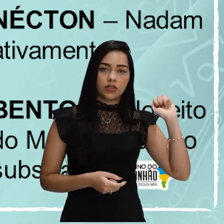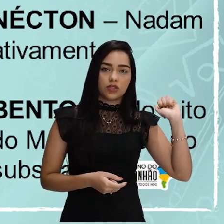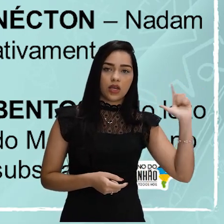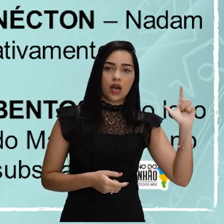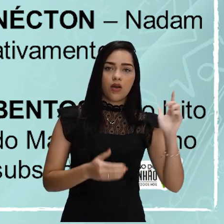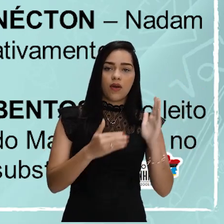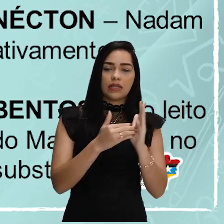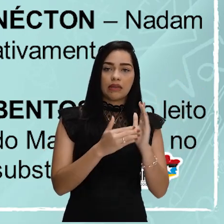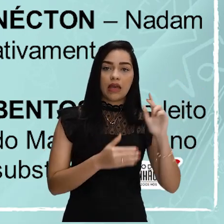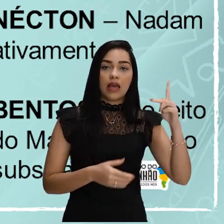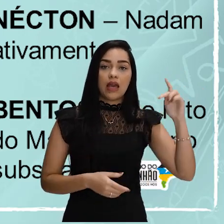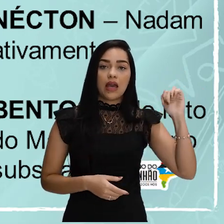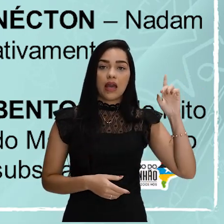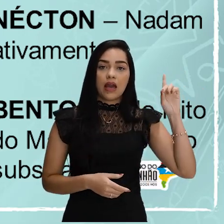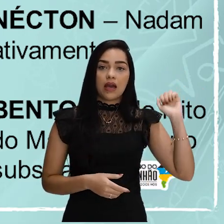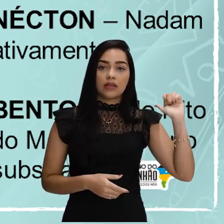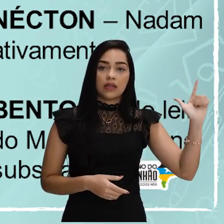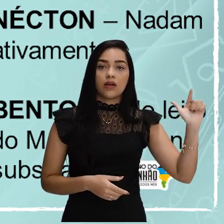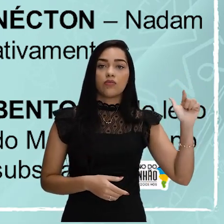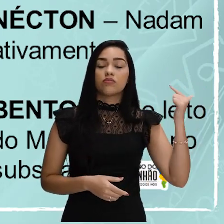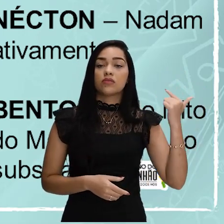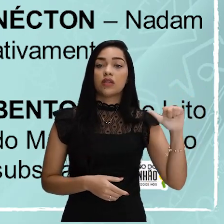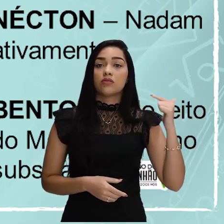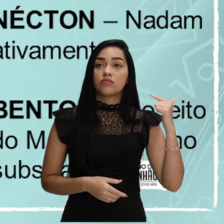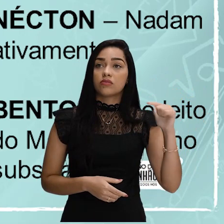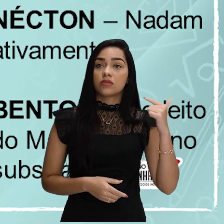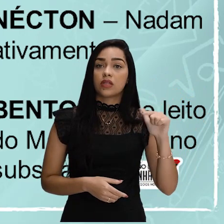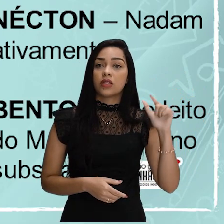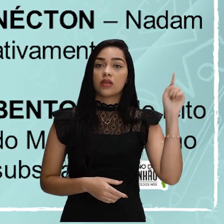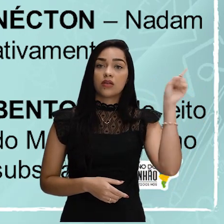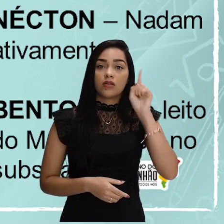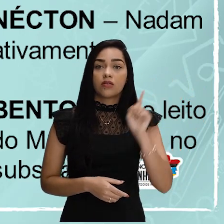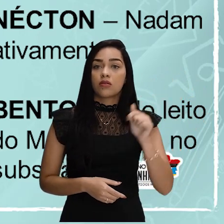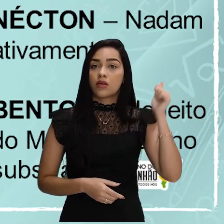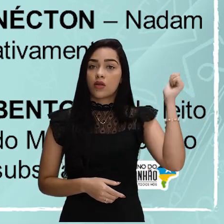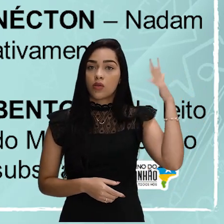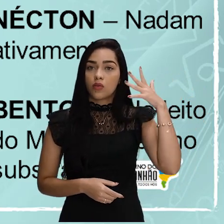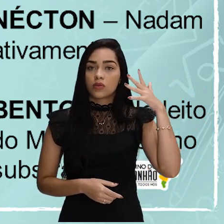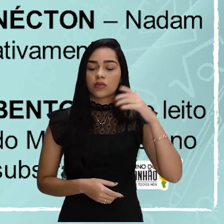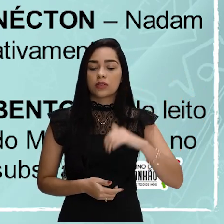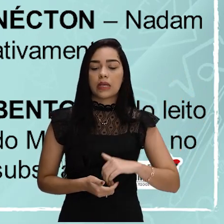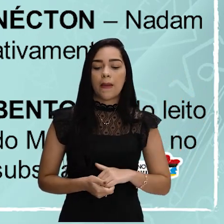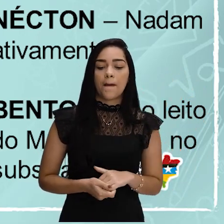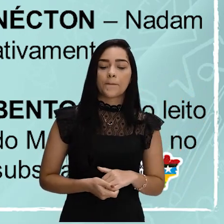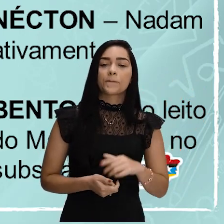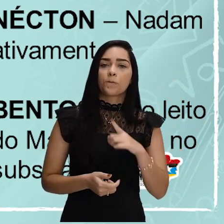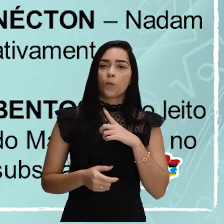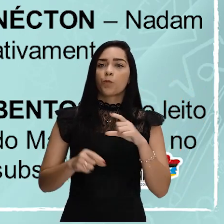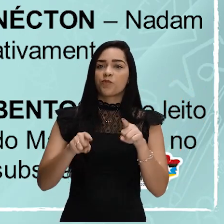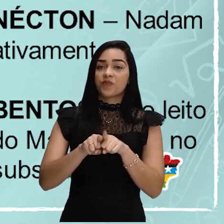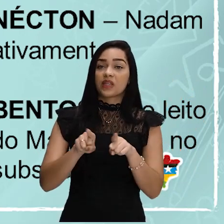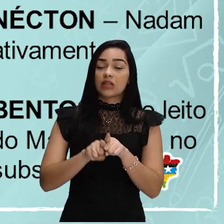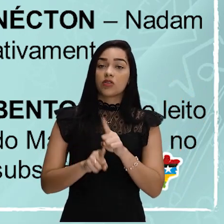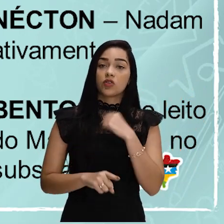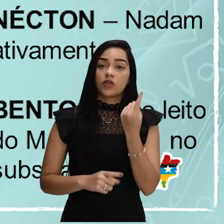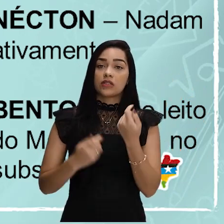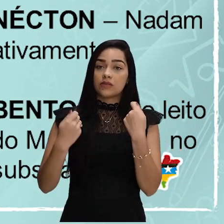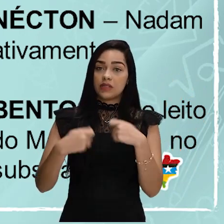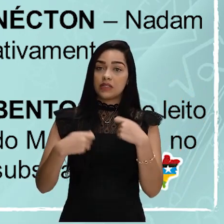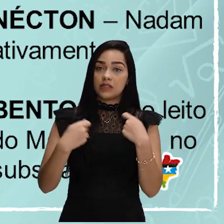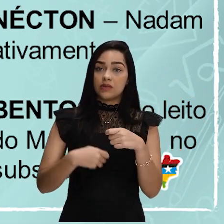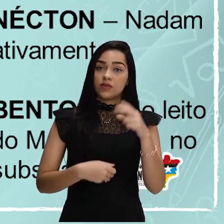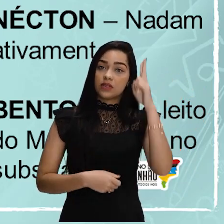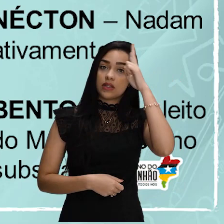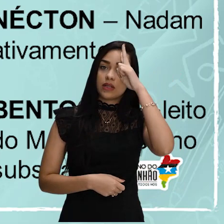até a zona hadal, nós não temos incidências de raios luminosos. Uma outra coisa que a gente precisa